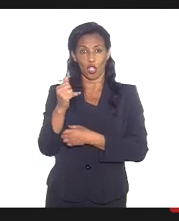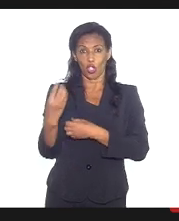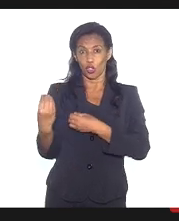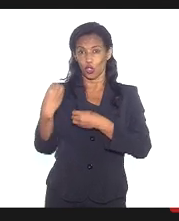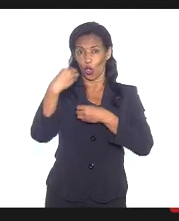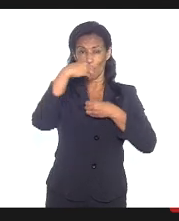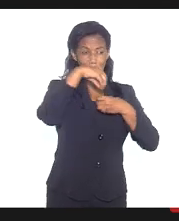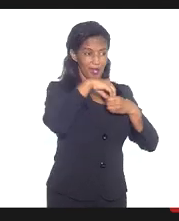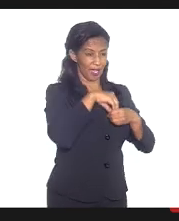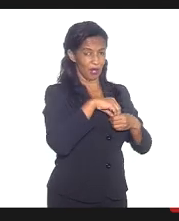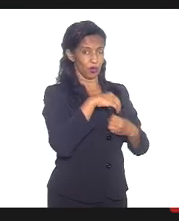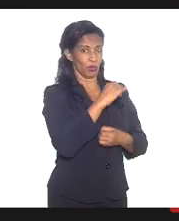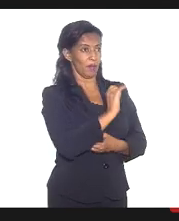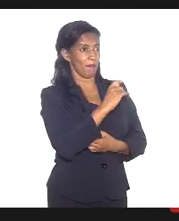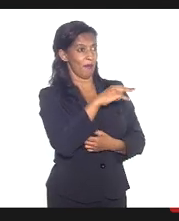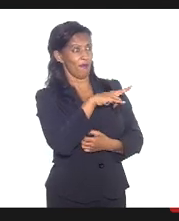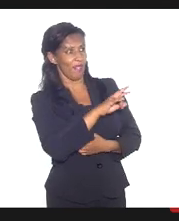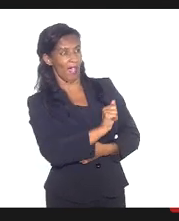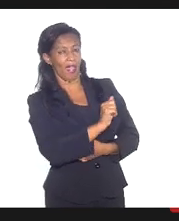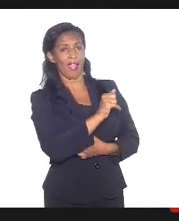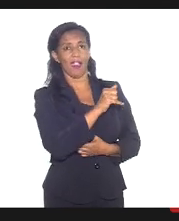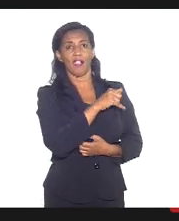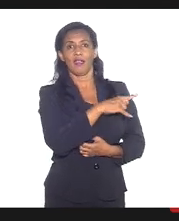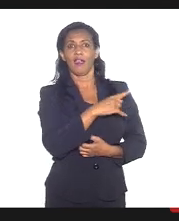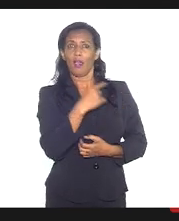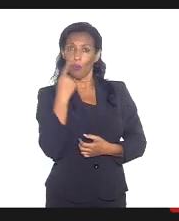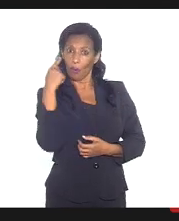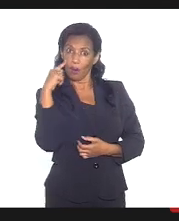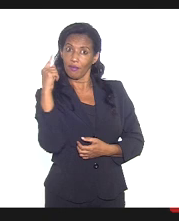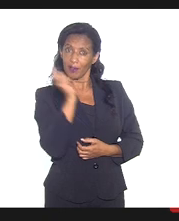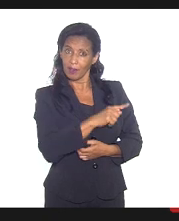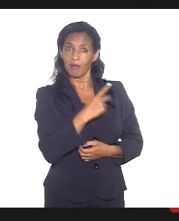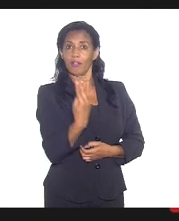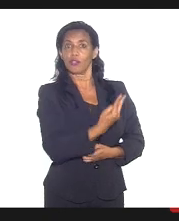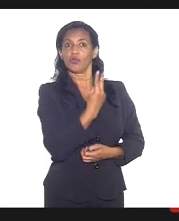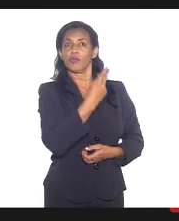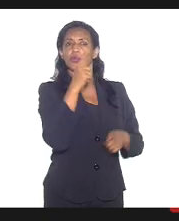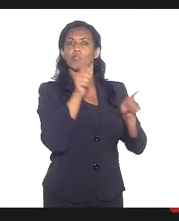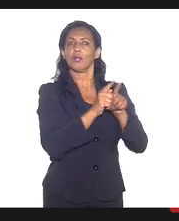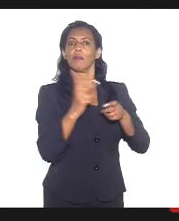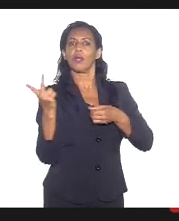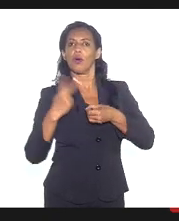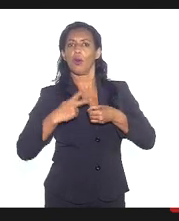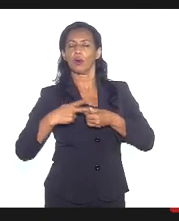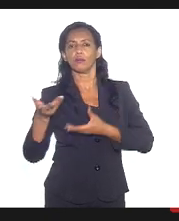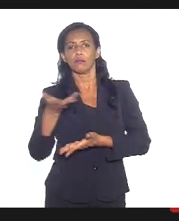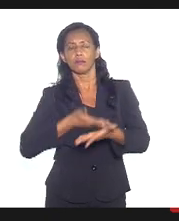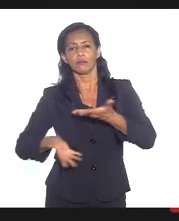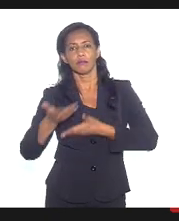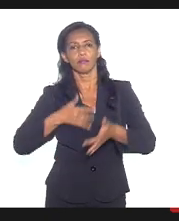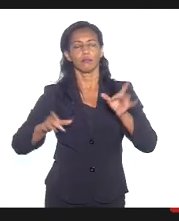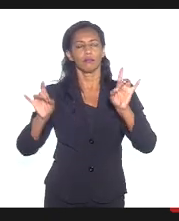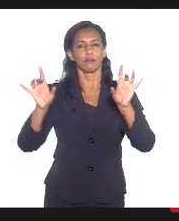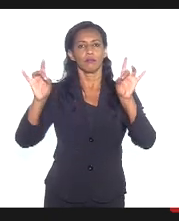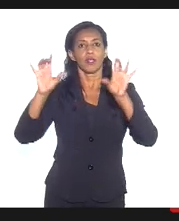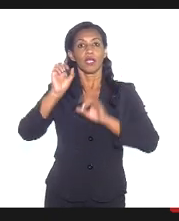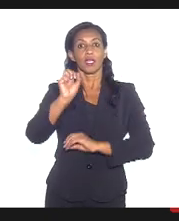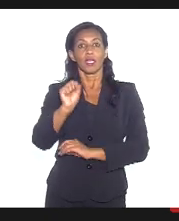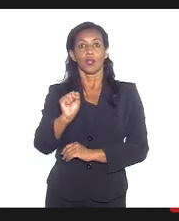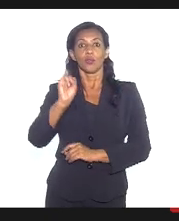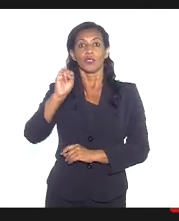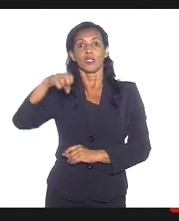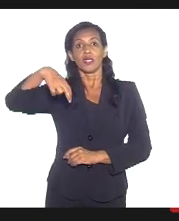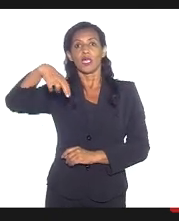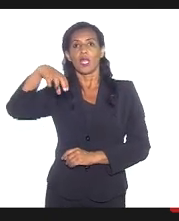ICMS, ITD e IPVA, vai enxergar também os valores relativos a royalties e participações especiais. E o SINCAD é o nosso